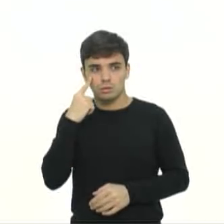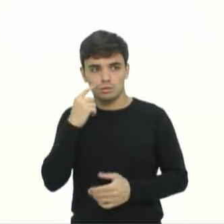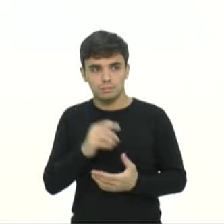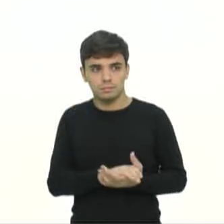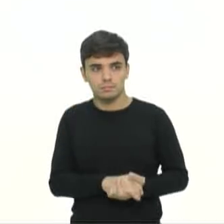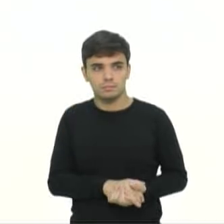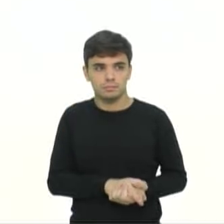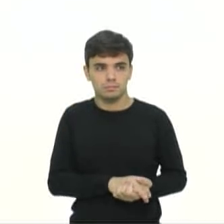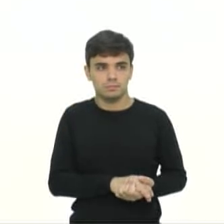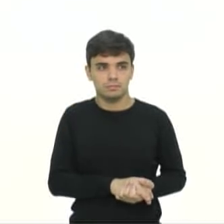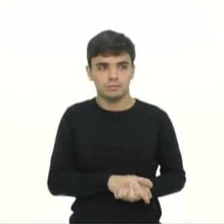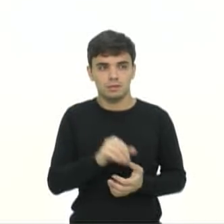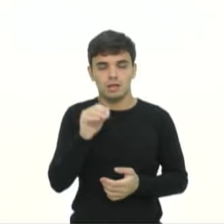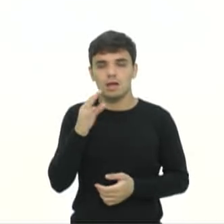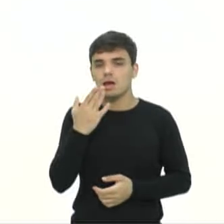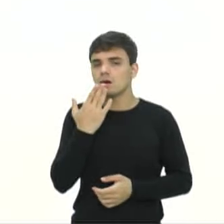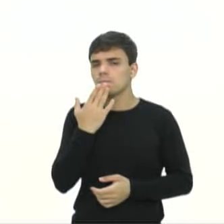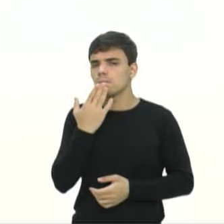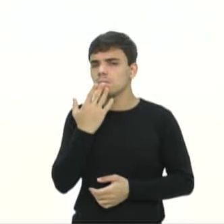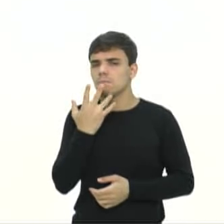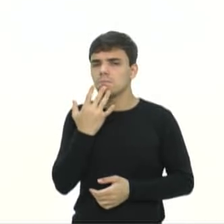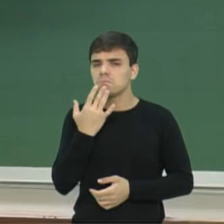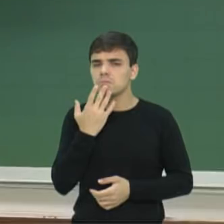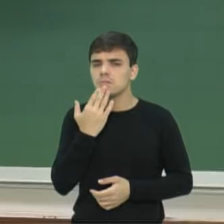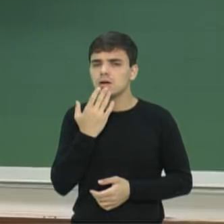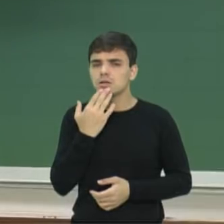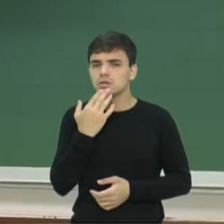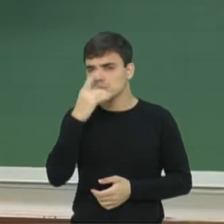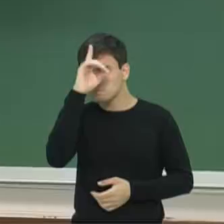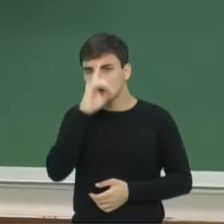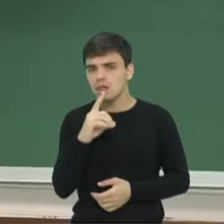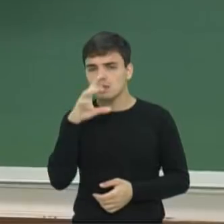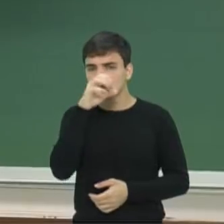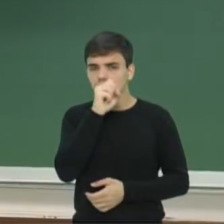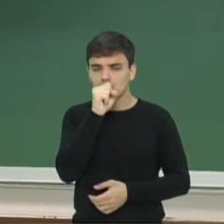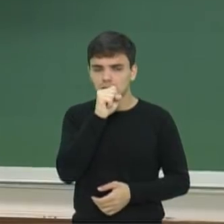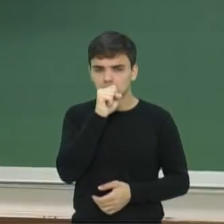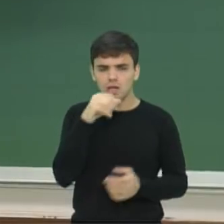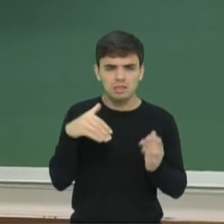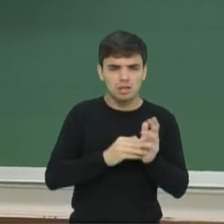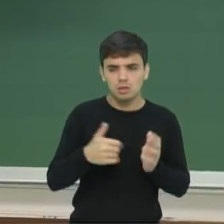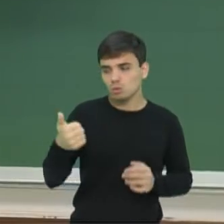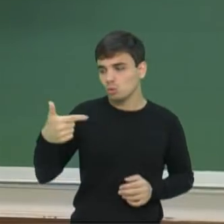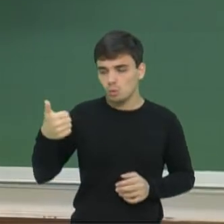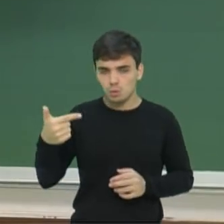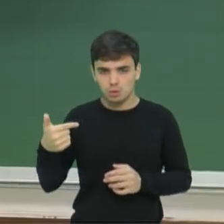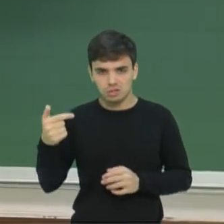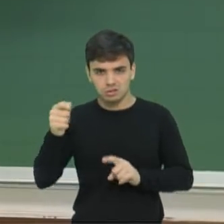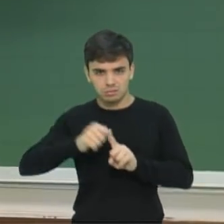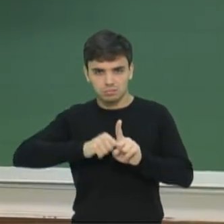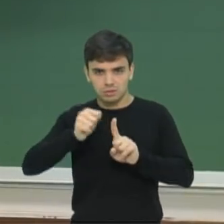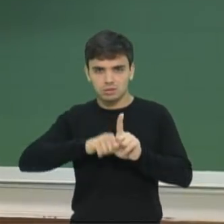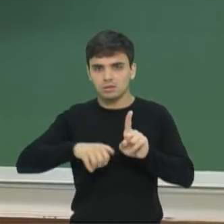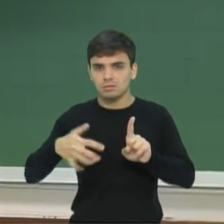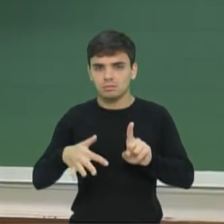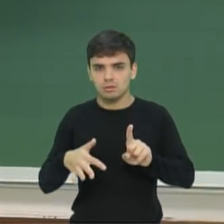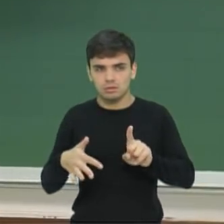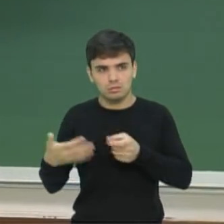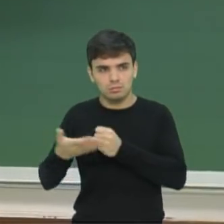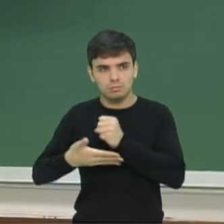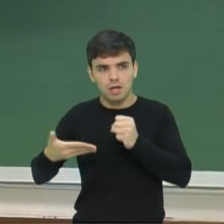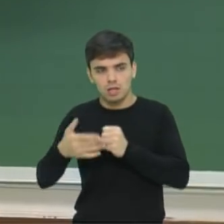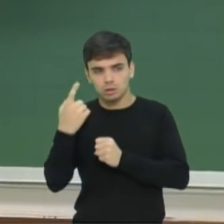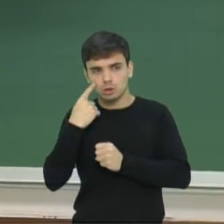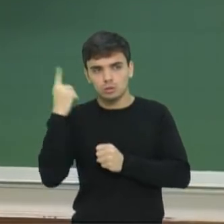Gokyu, né, que é a faixa amarela-laranja. Então leva ali 12 meses do praticante, até 12 meses para ele chegar dentro dessa faixa básica aqui,